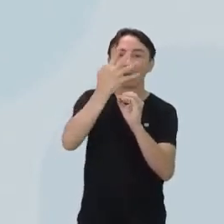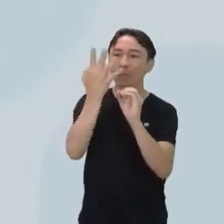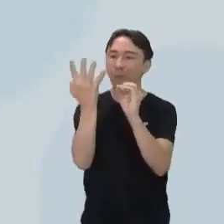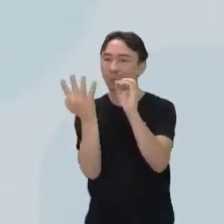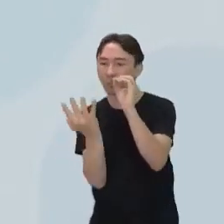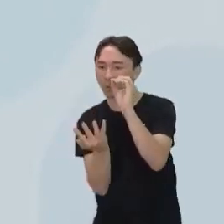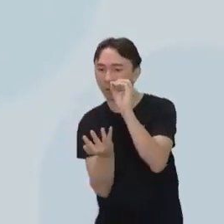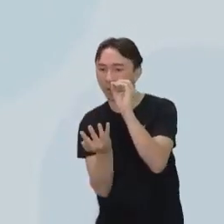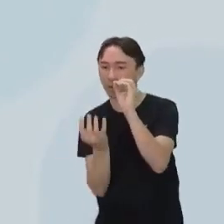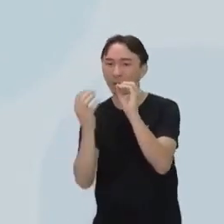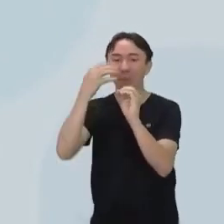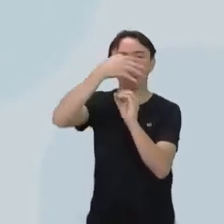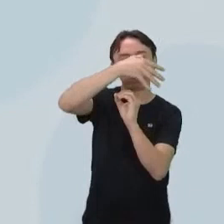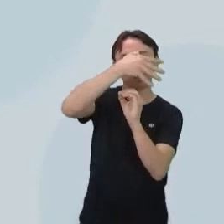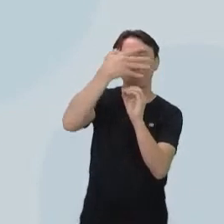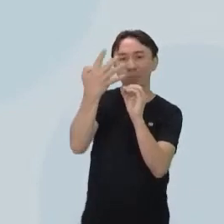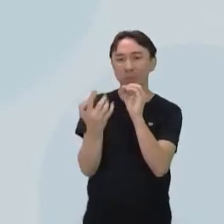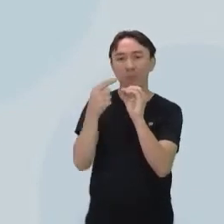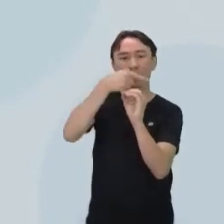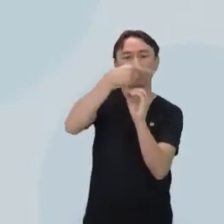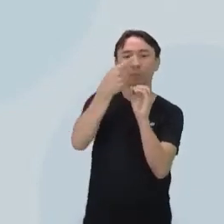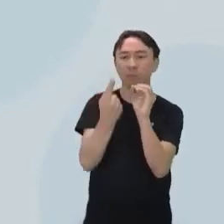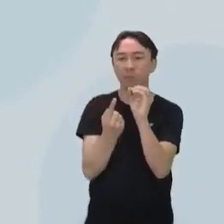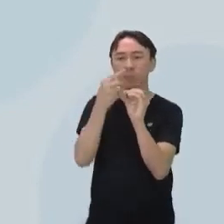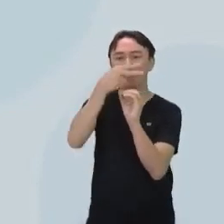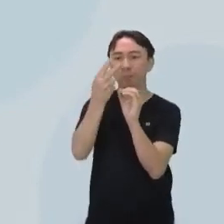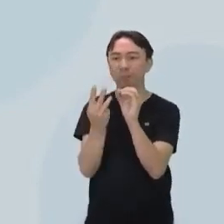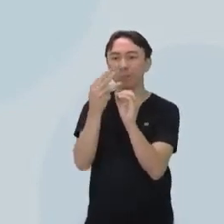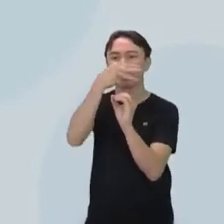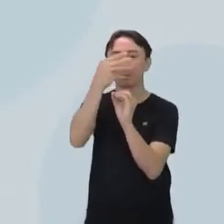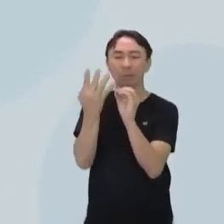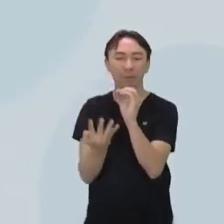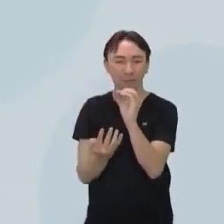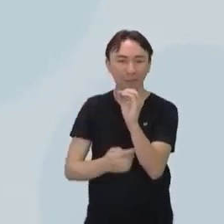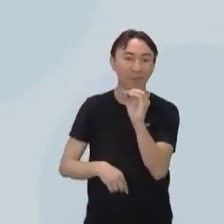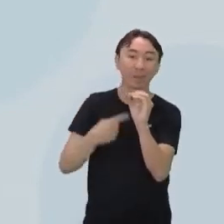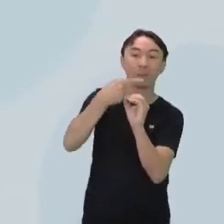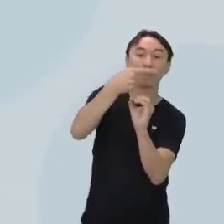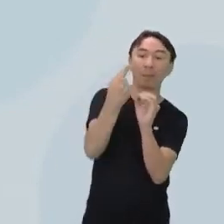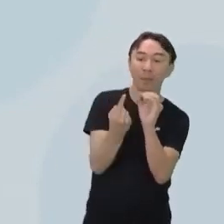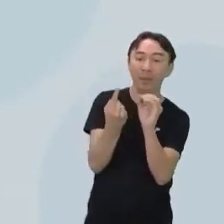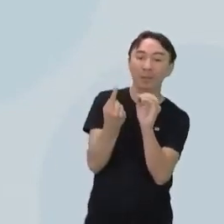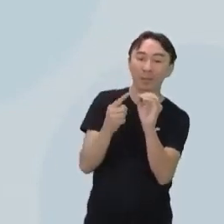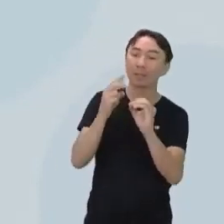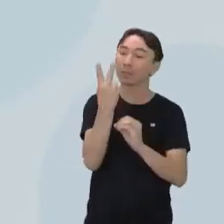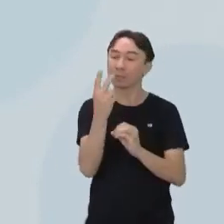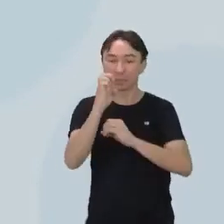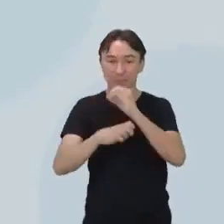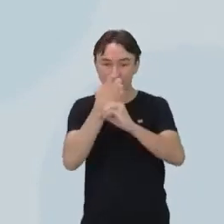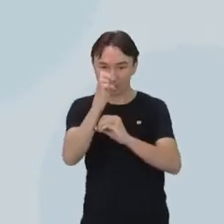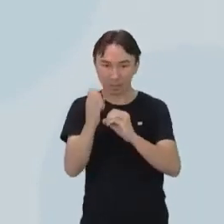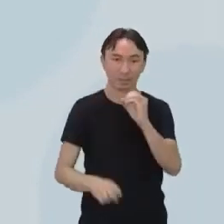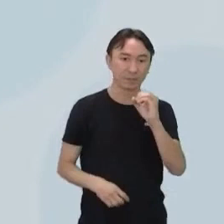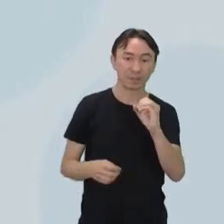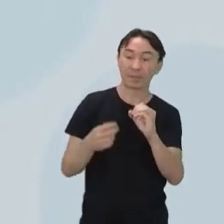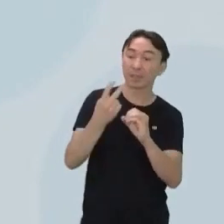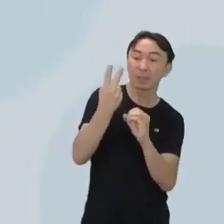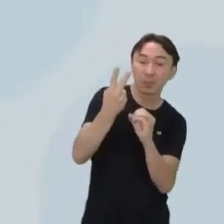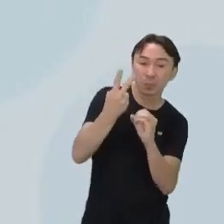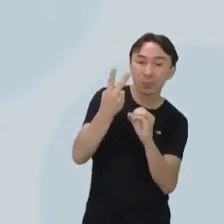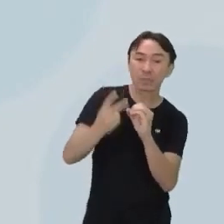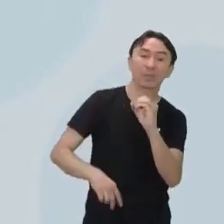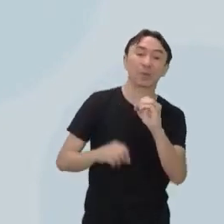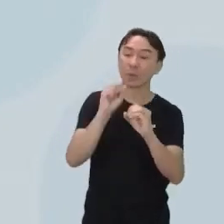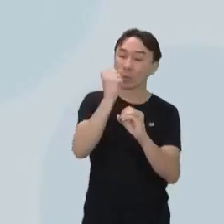Então, a gente tem aqui na primeira camada 2 elétrons, na segunda camada 8 elétrons, na terceira